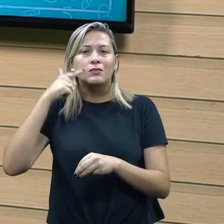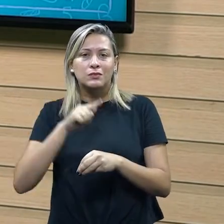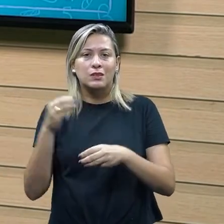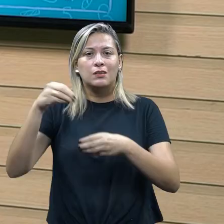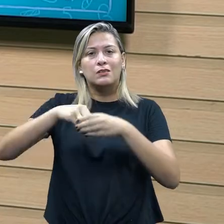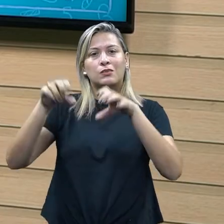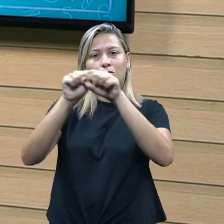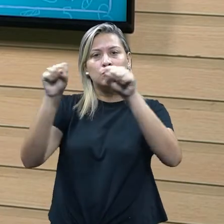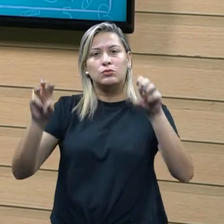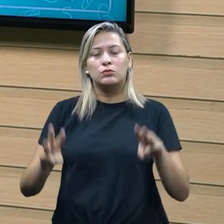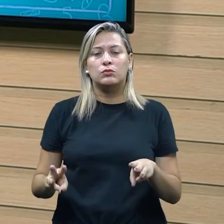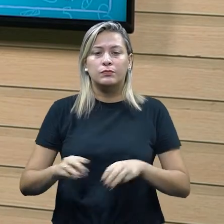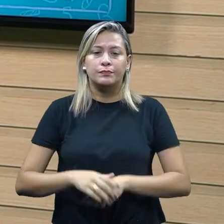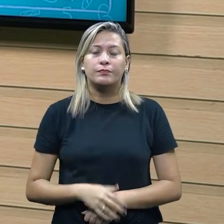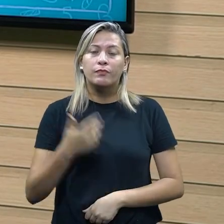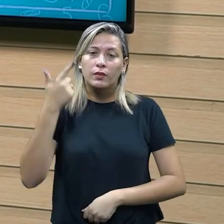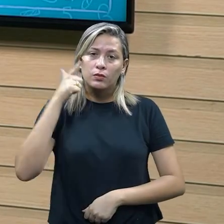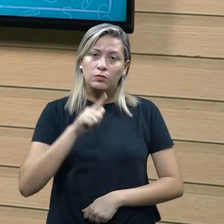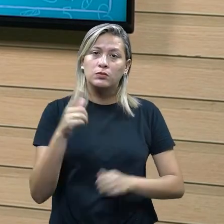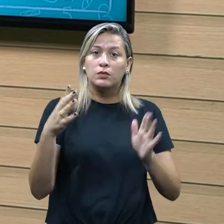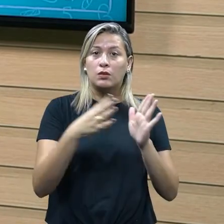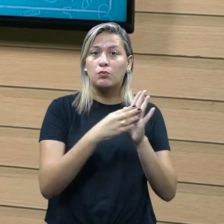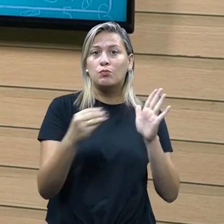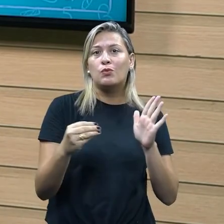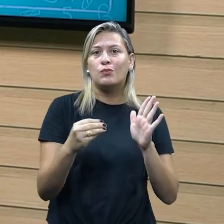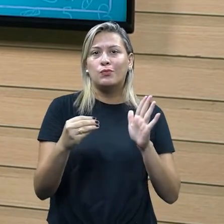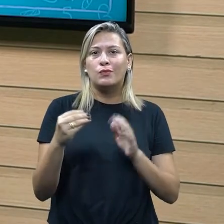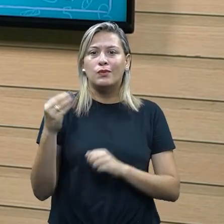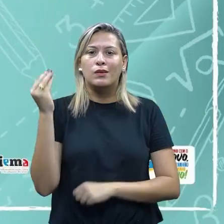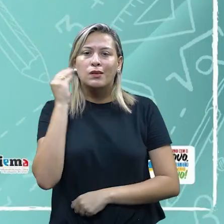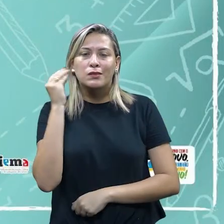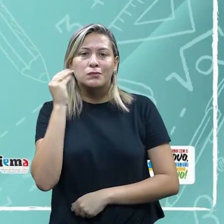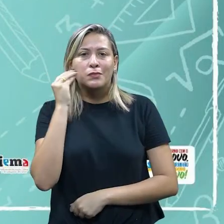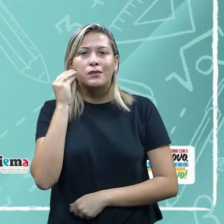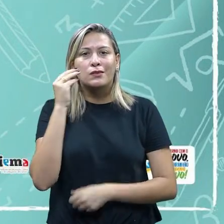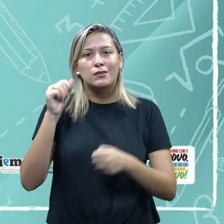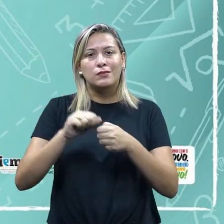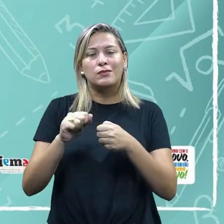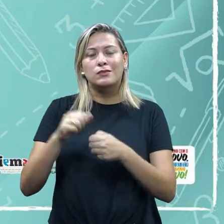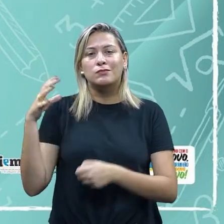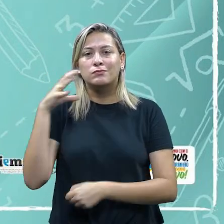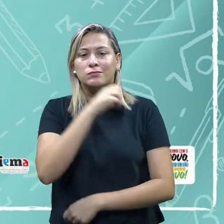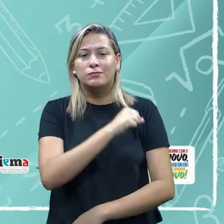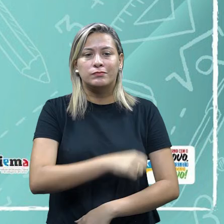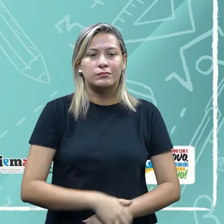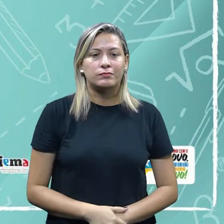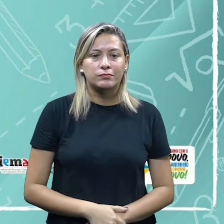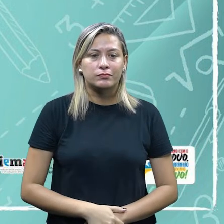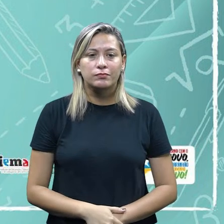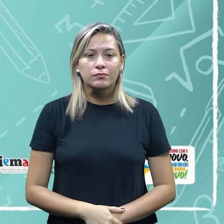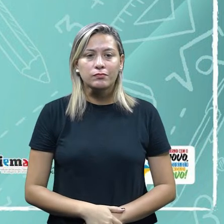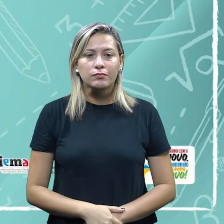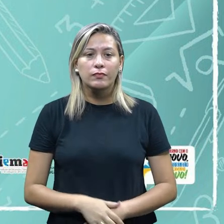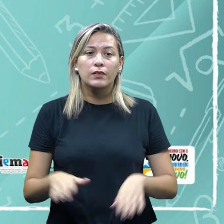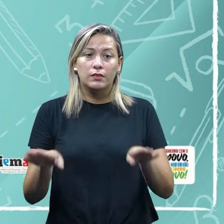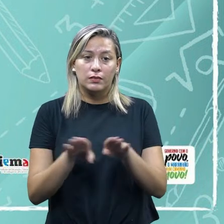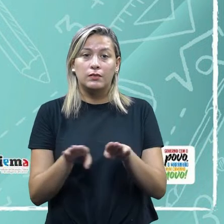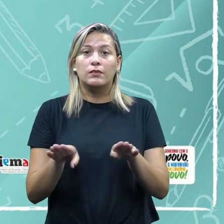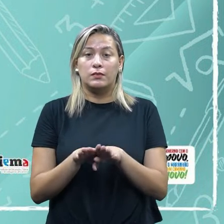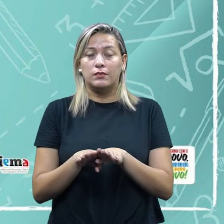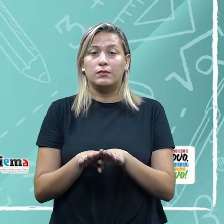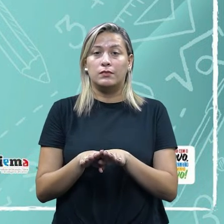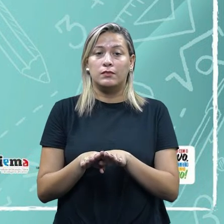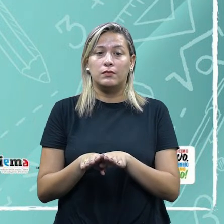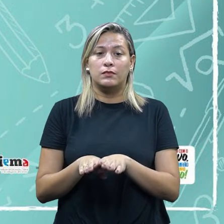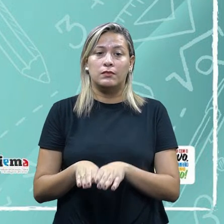desse software e ele consegue fazer esse modelo rapidamente, né? E aí a gente tem também, aliada à redução do tempo, a redução